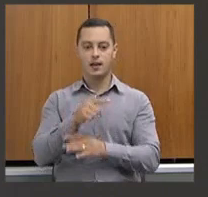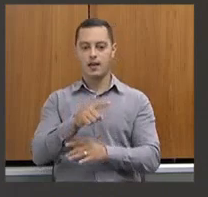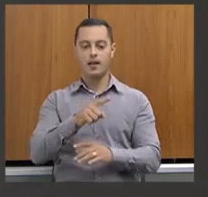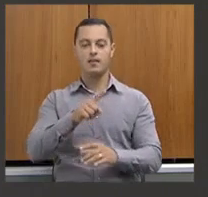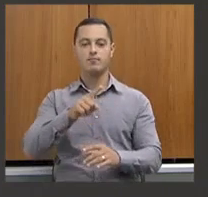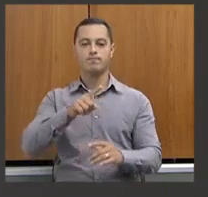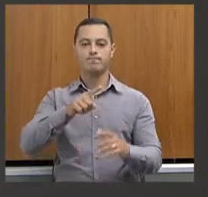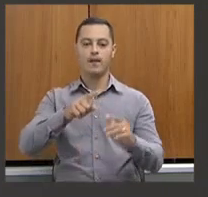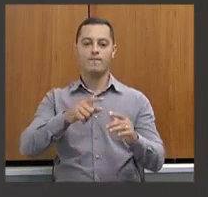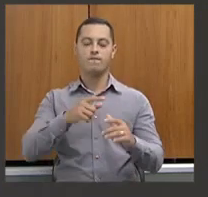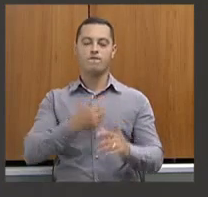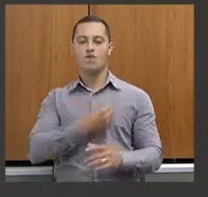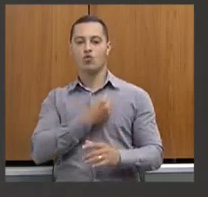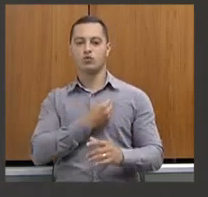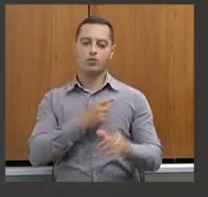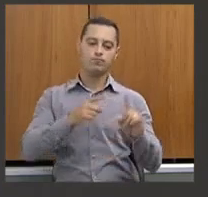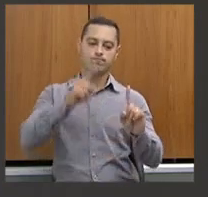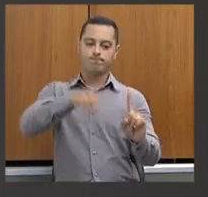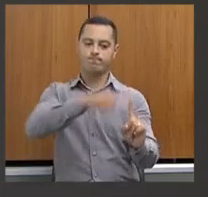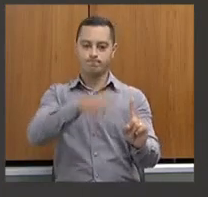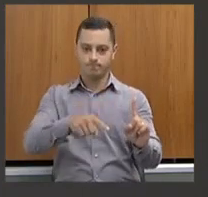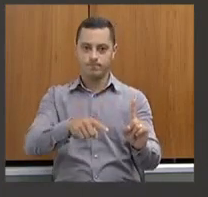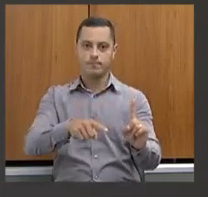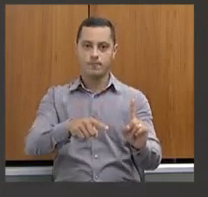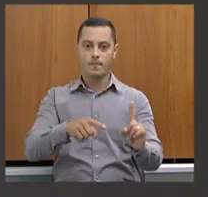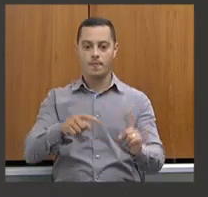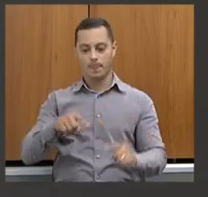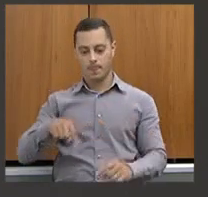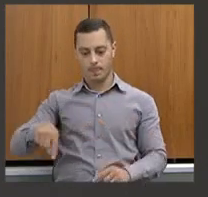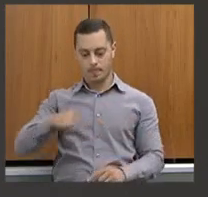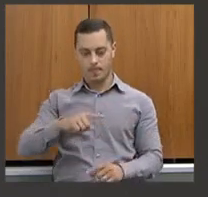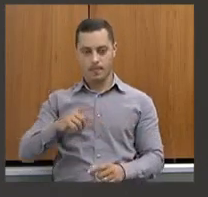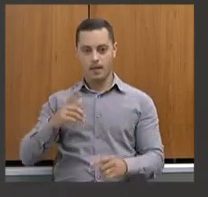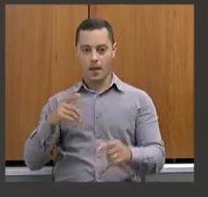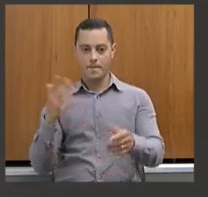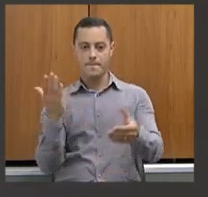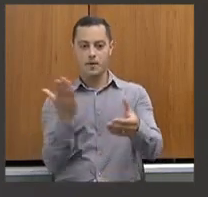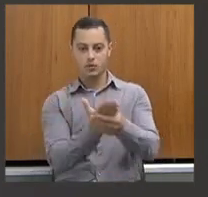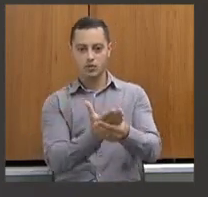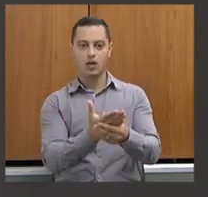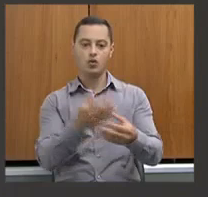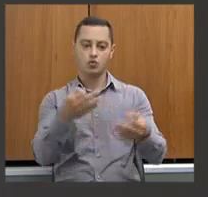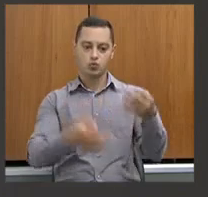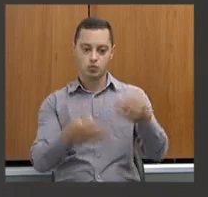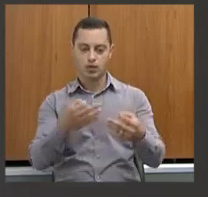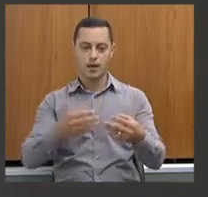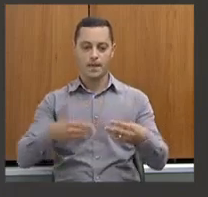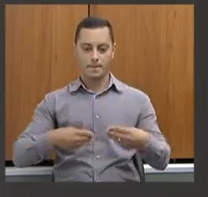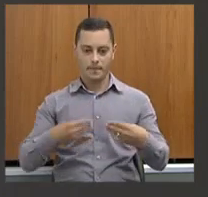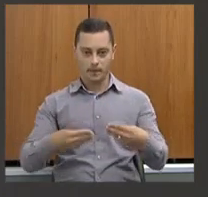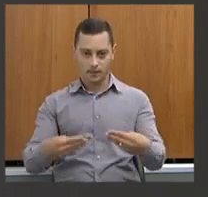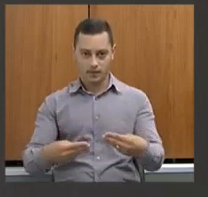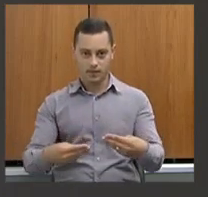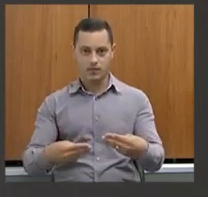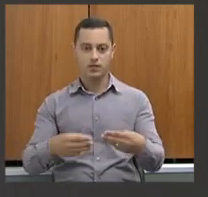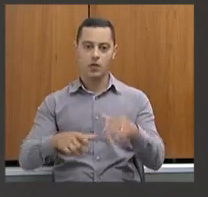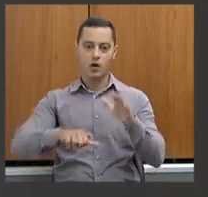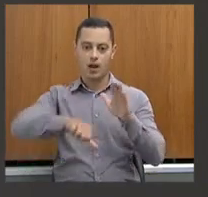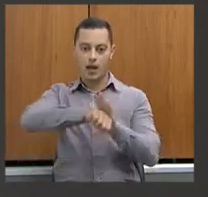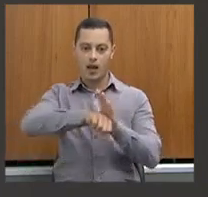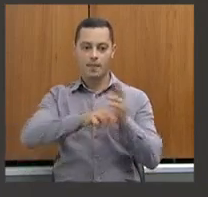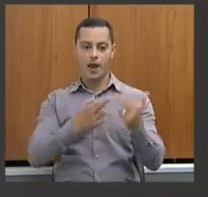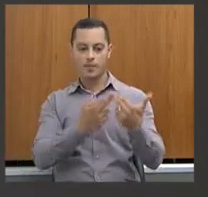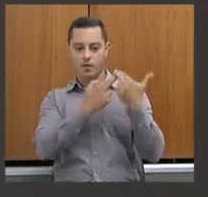no exercício de tal função compete ao Senado Federal processar e julgar os ministros Supremo Tribunal Federal pelos crimes de